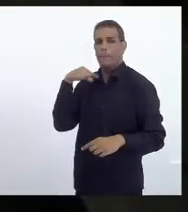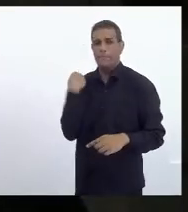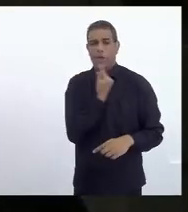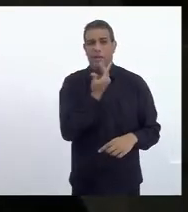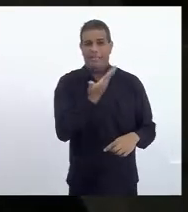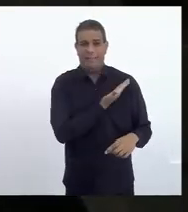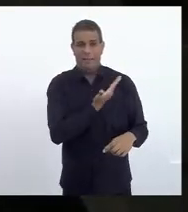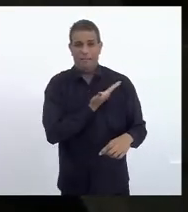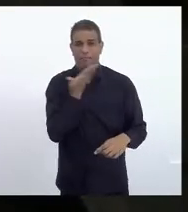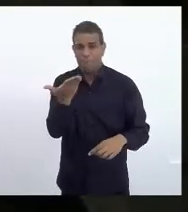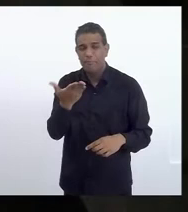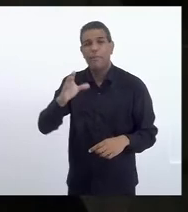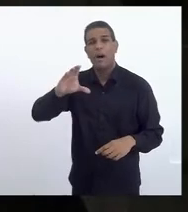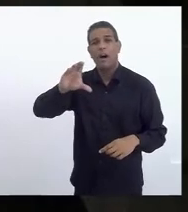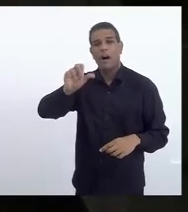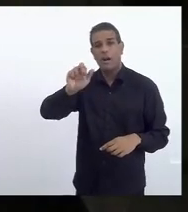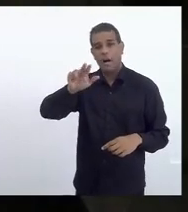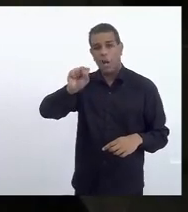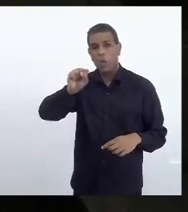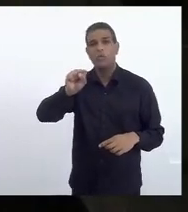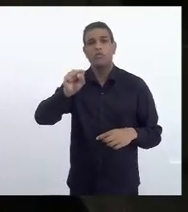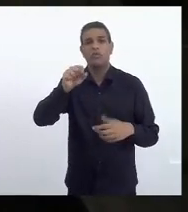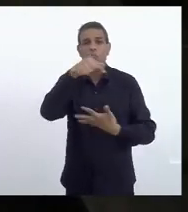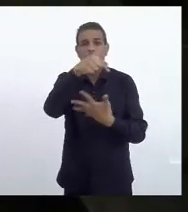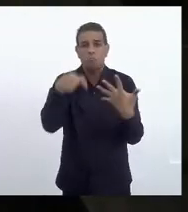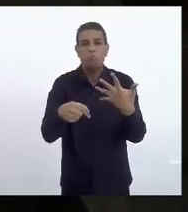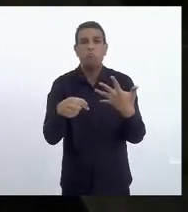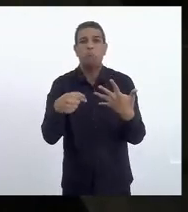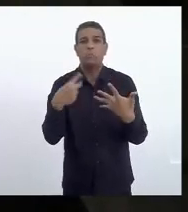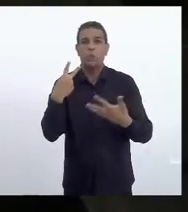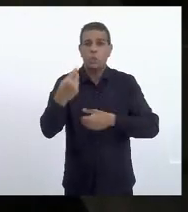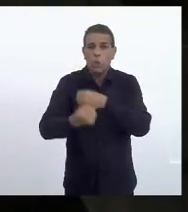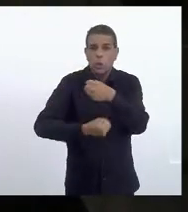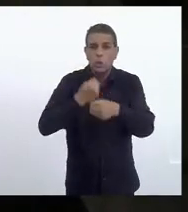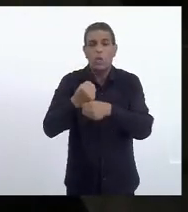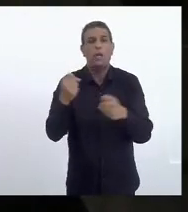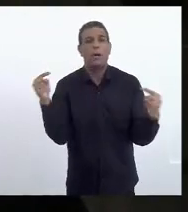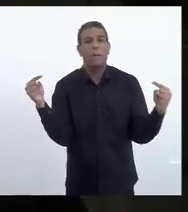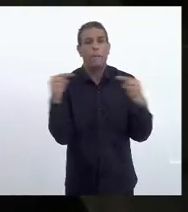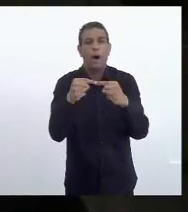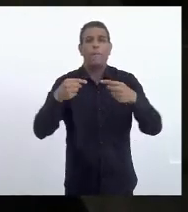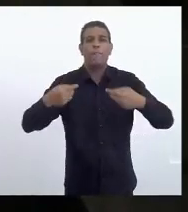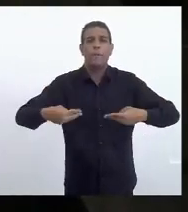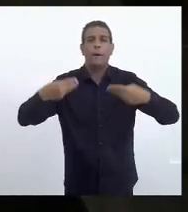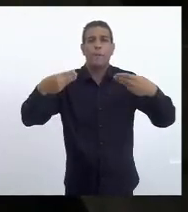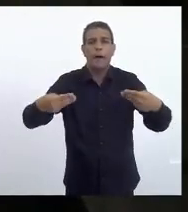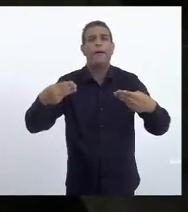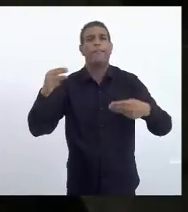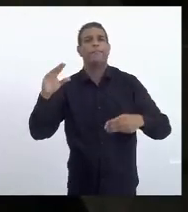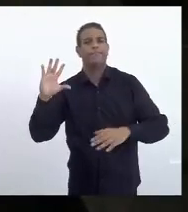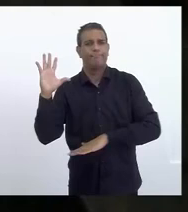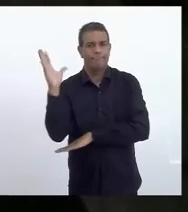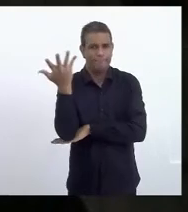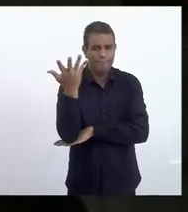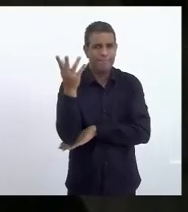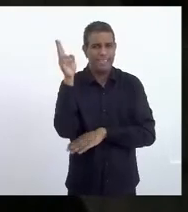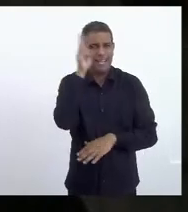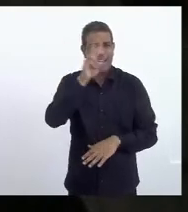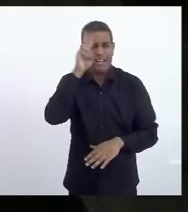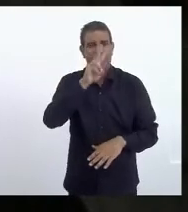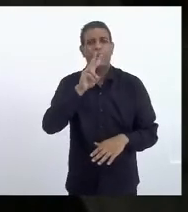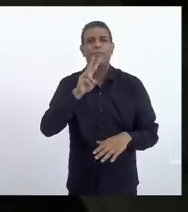nosso colega deputado Carlos minc e por dois anos foi ministro do meio ambiente entrevista concedida ao Jornal das Dez